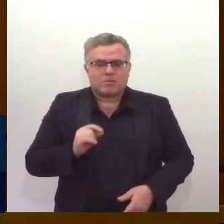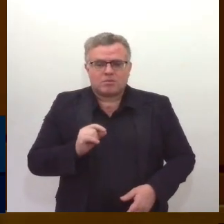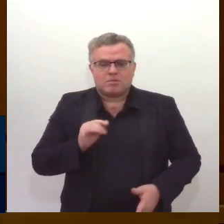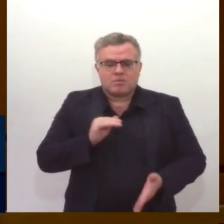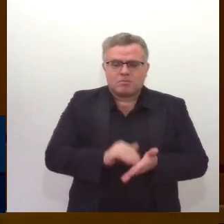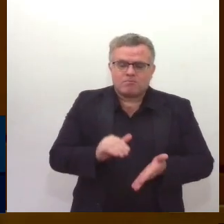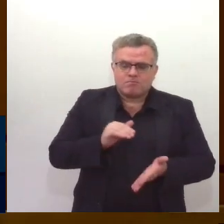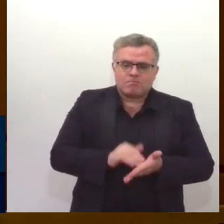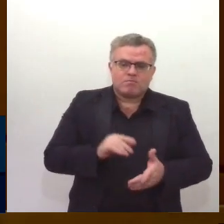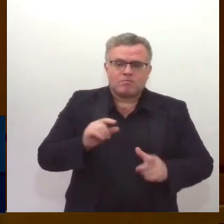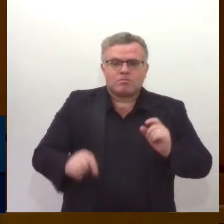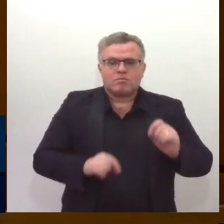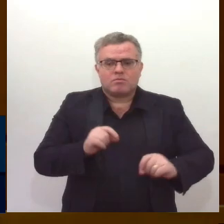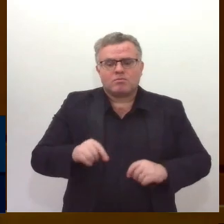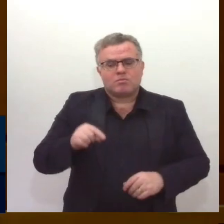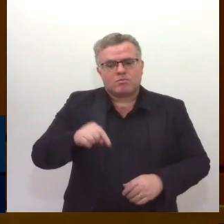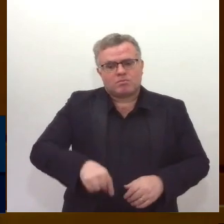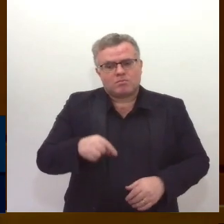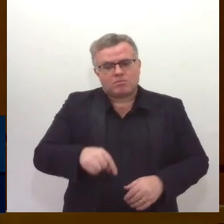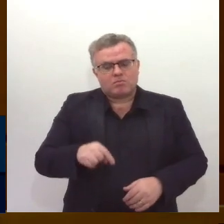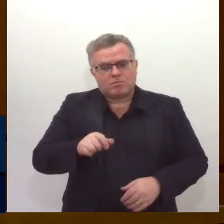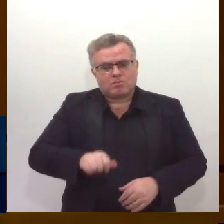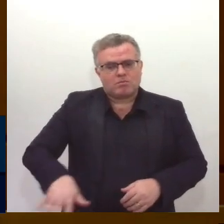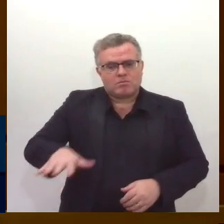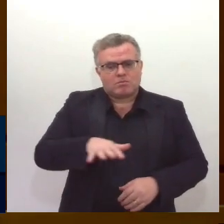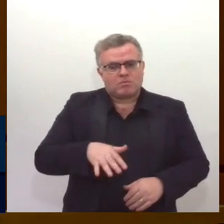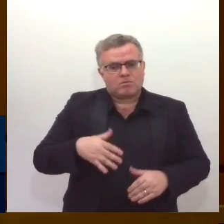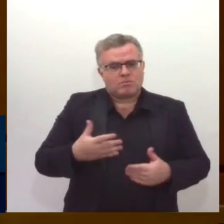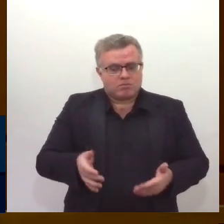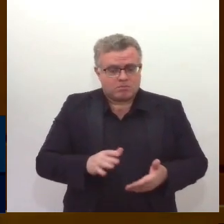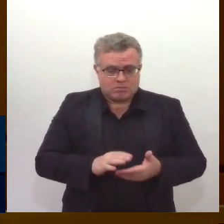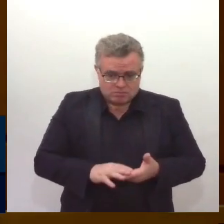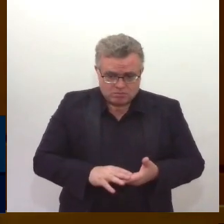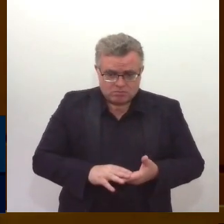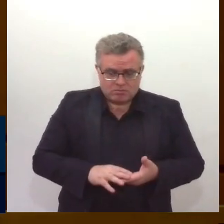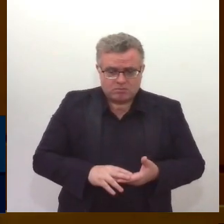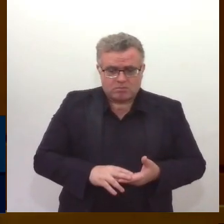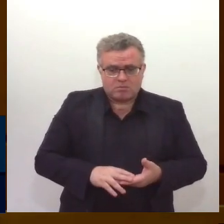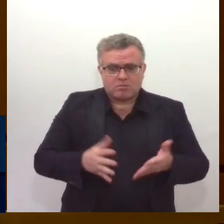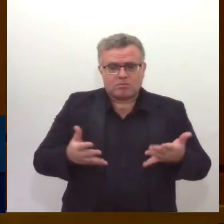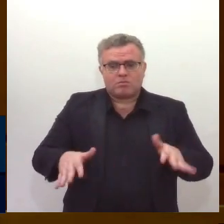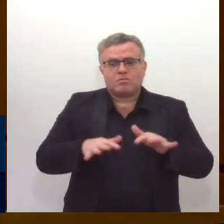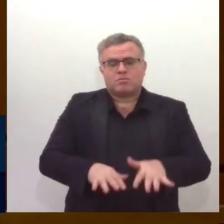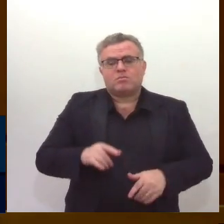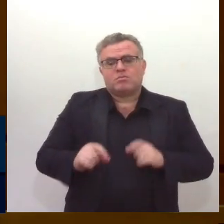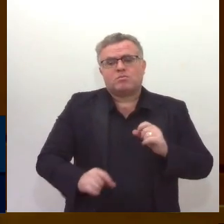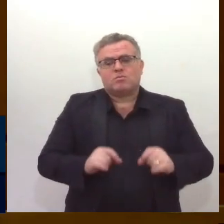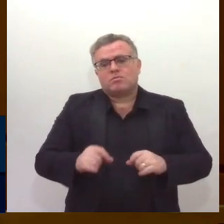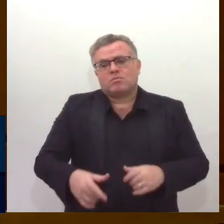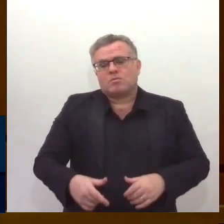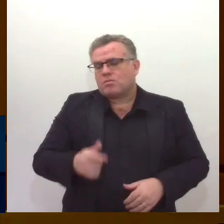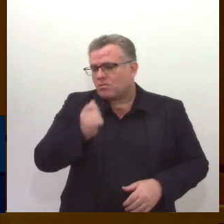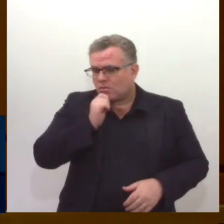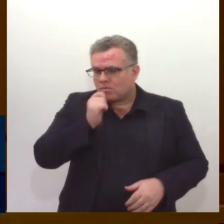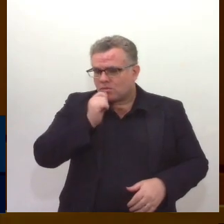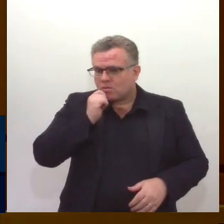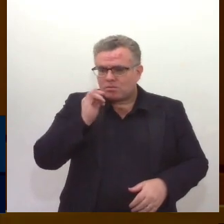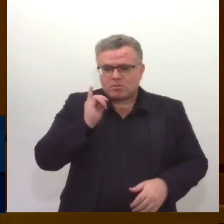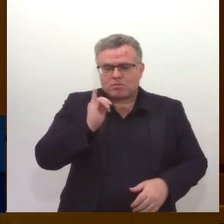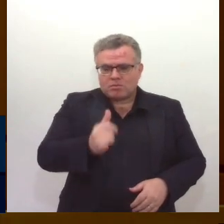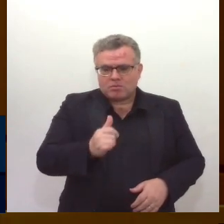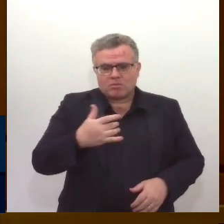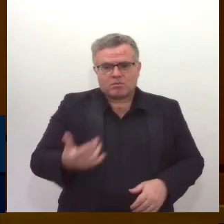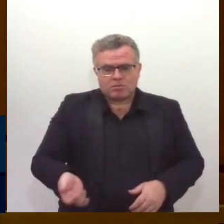da Assistência Social e da Inclusão, que não se manifestou, respondendo ao